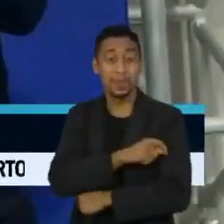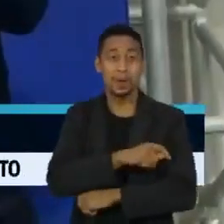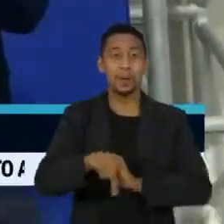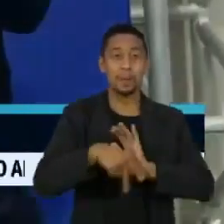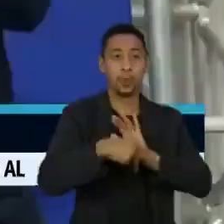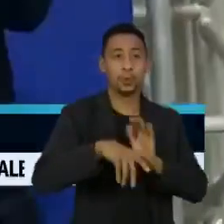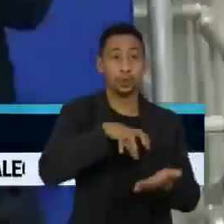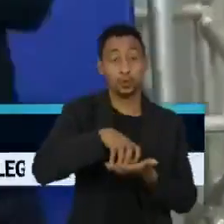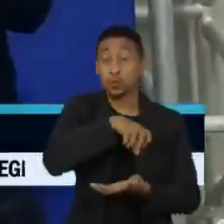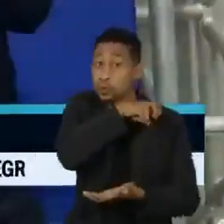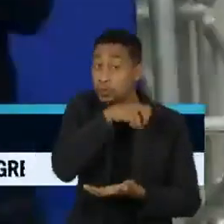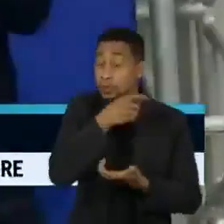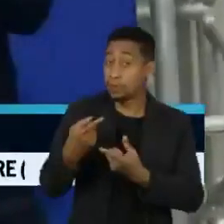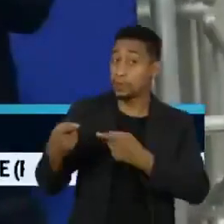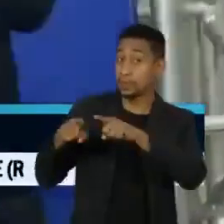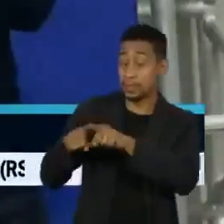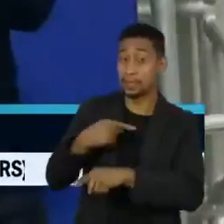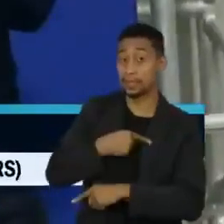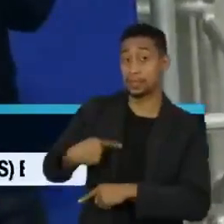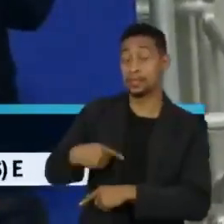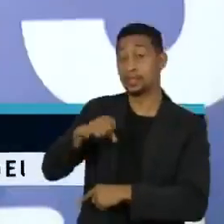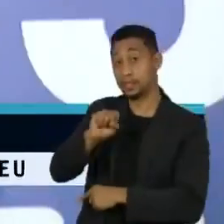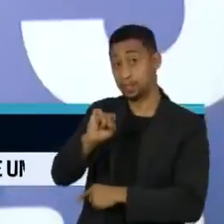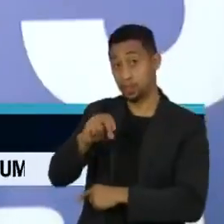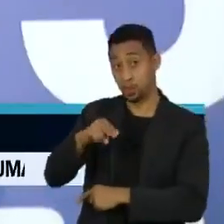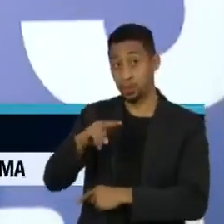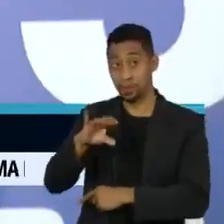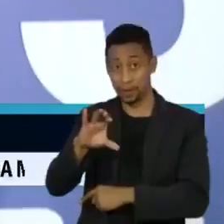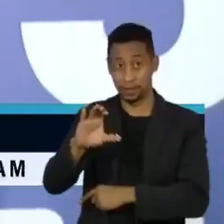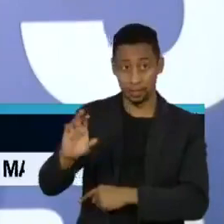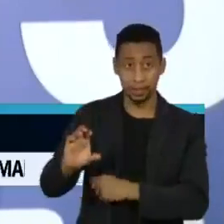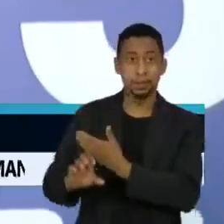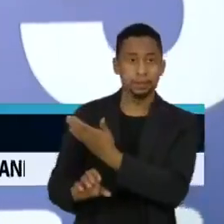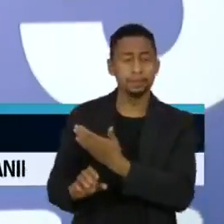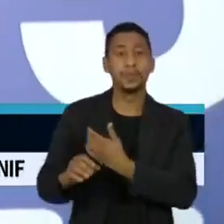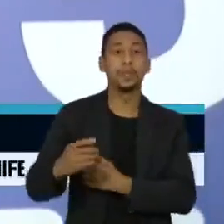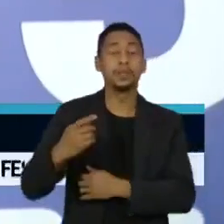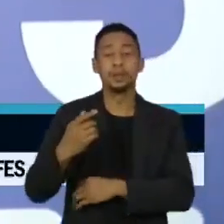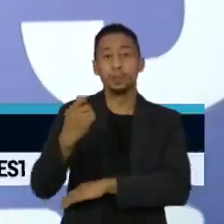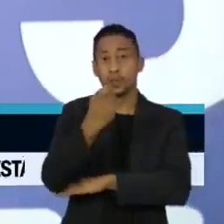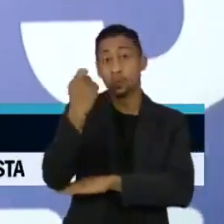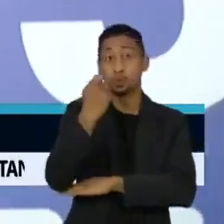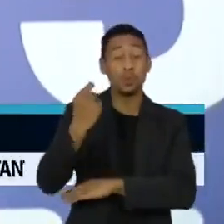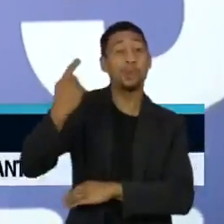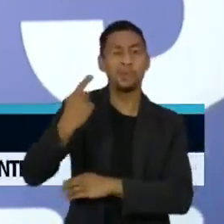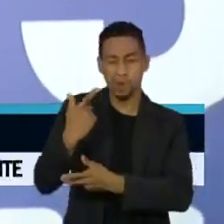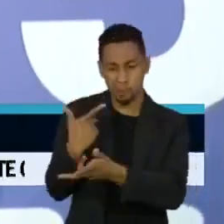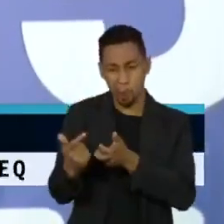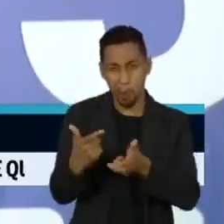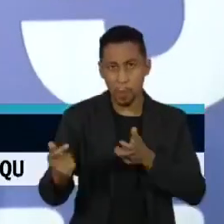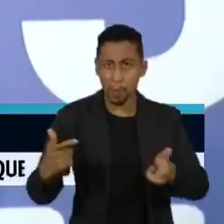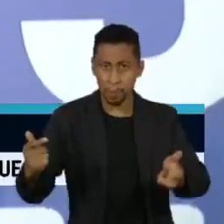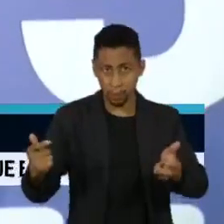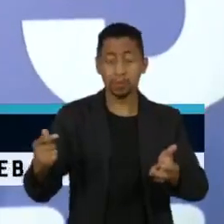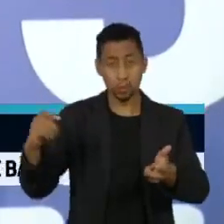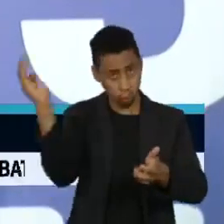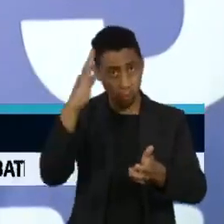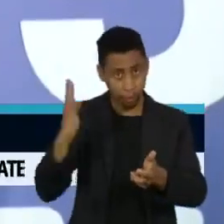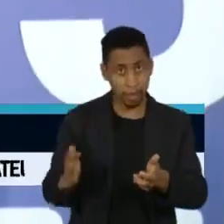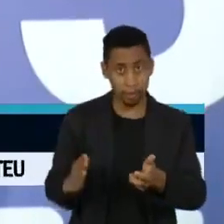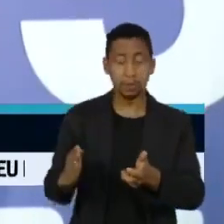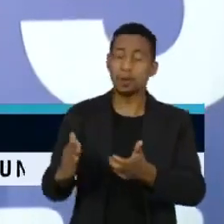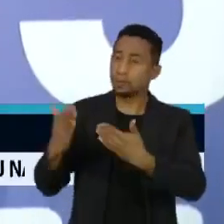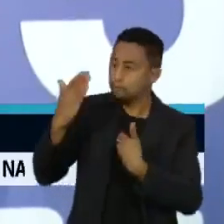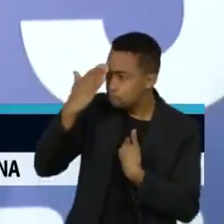Instituto Butantan em parceria com a chinesa Sinovac. Mato Grosso do Sul hoje é o primeiro do país em vacinação e nós devemos muito